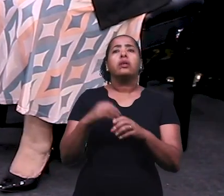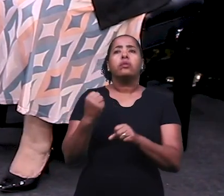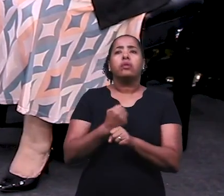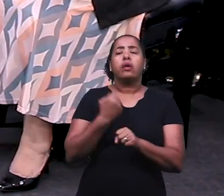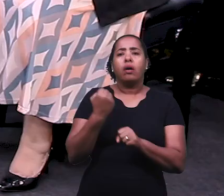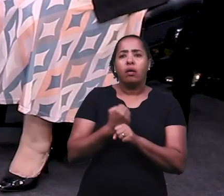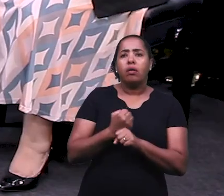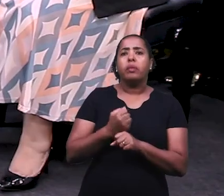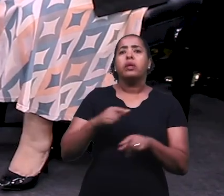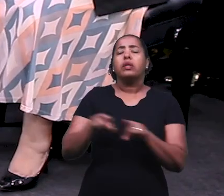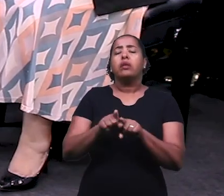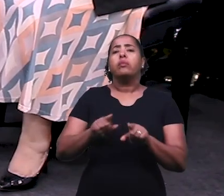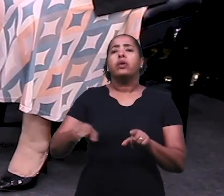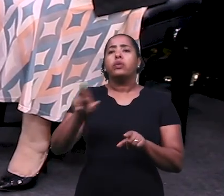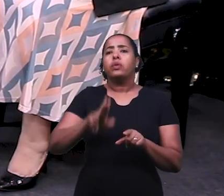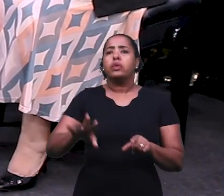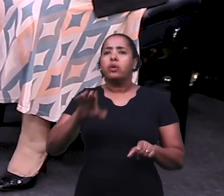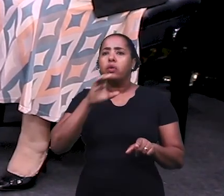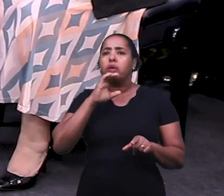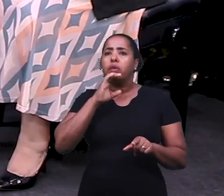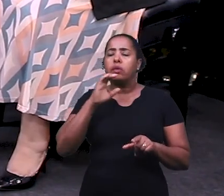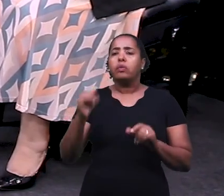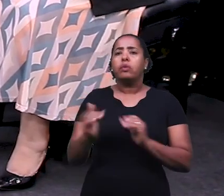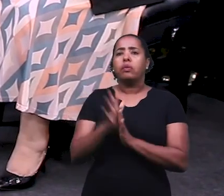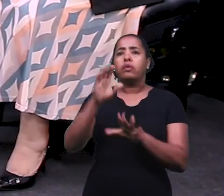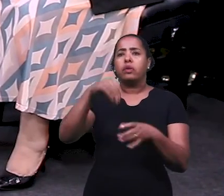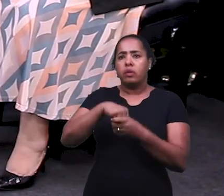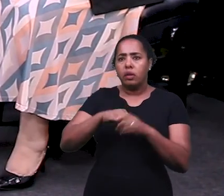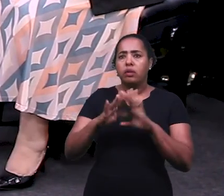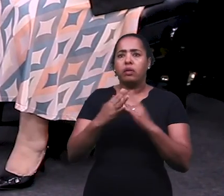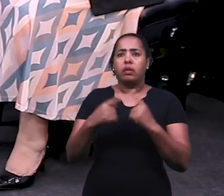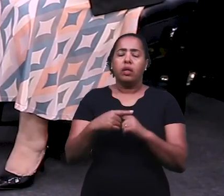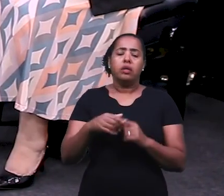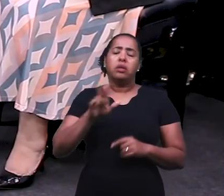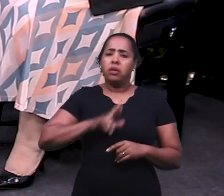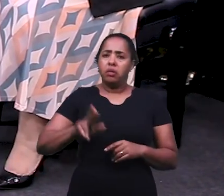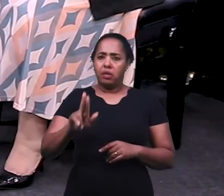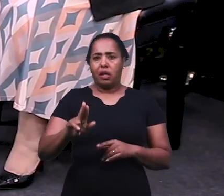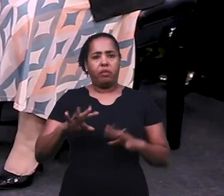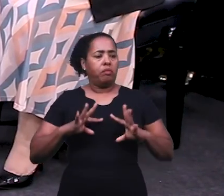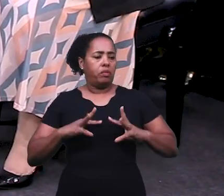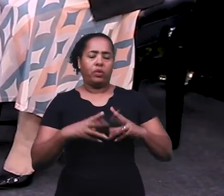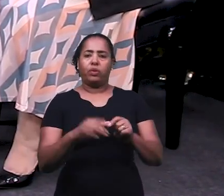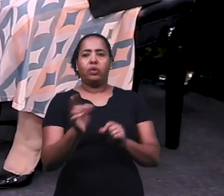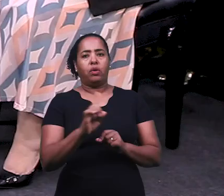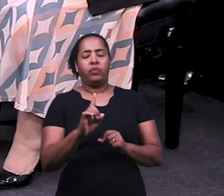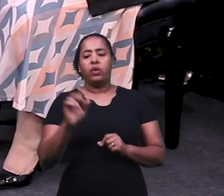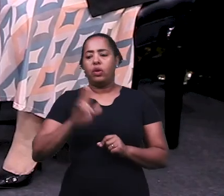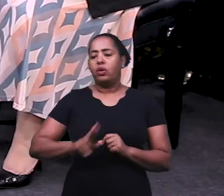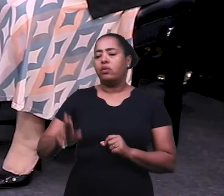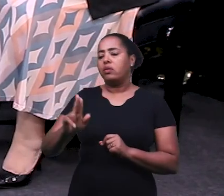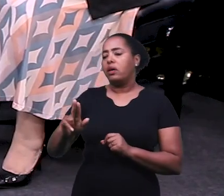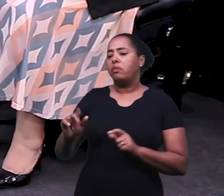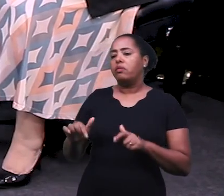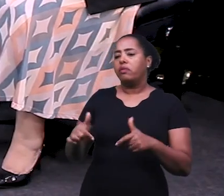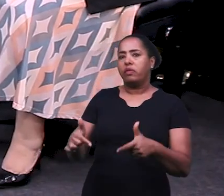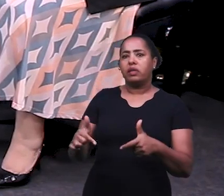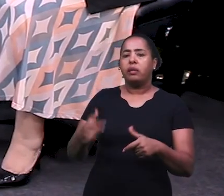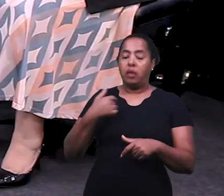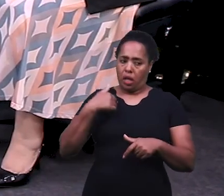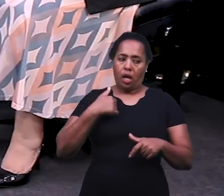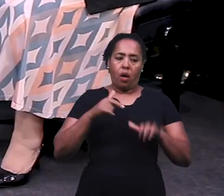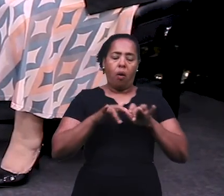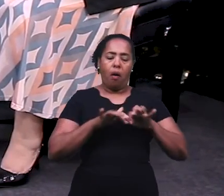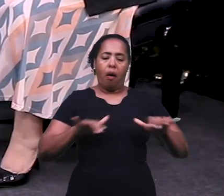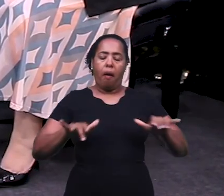instrumentalidade na minha obra, em relação a usar o seu conhecimento também, em relação ao louvor na igreja. Eu usava, mas não